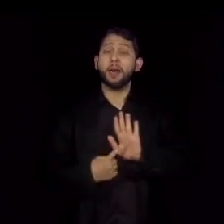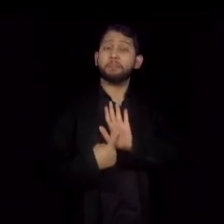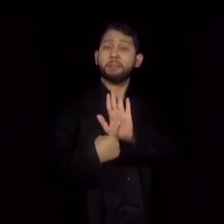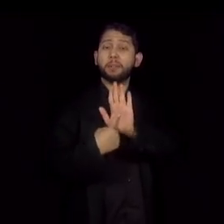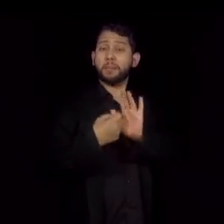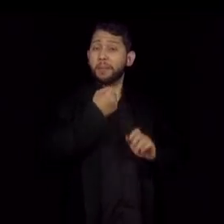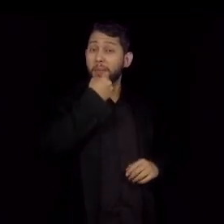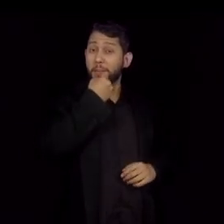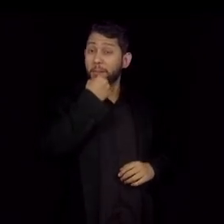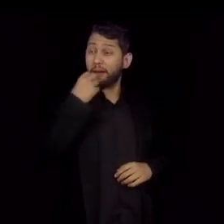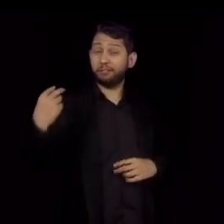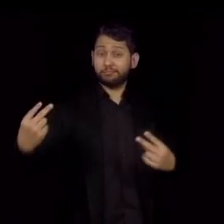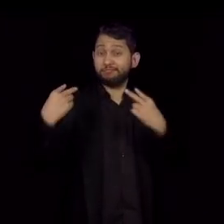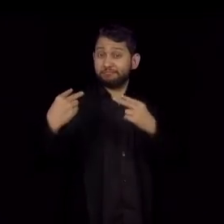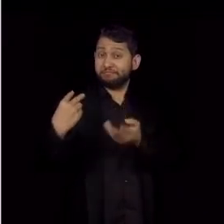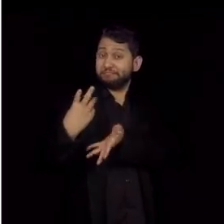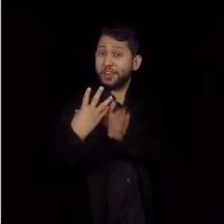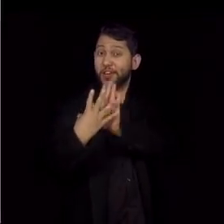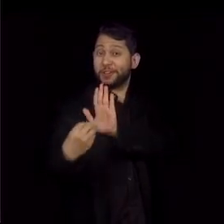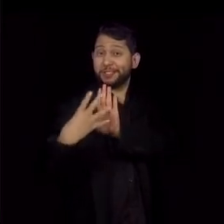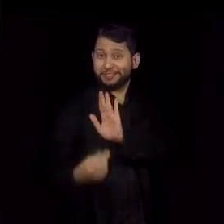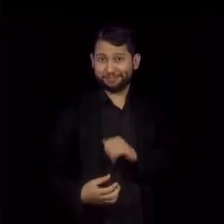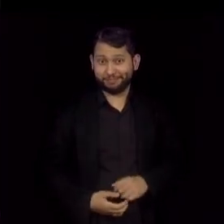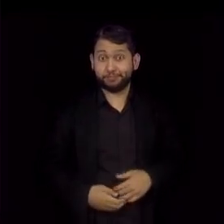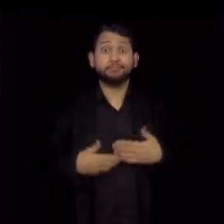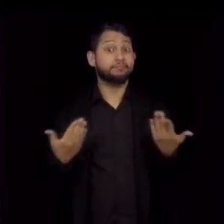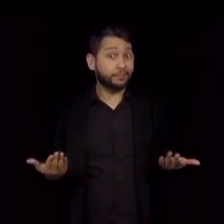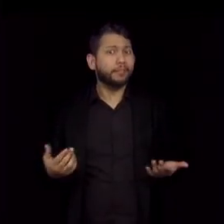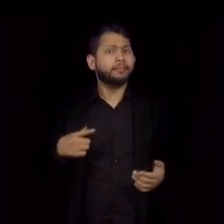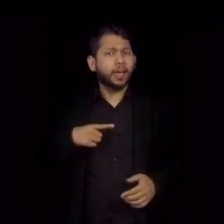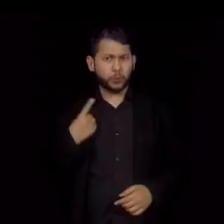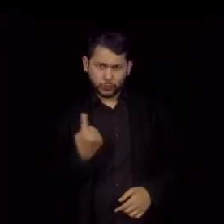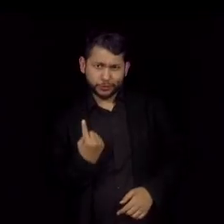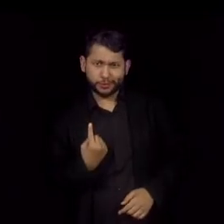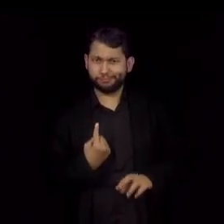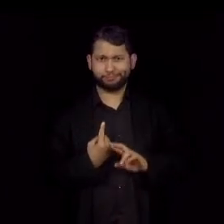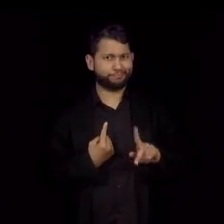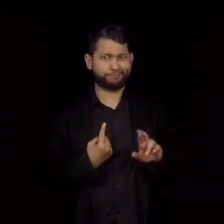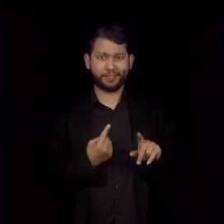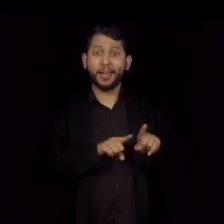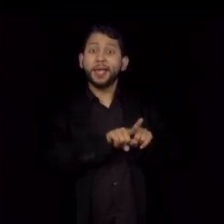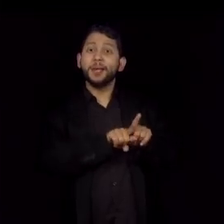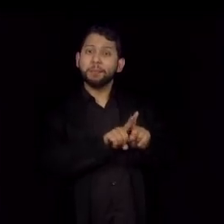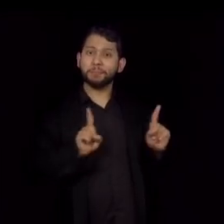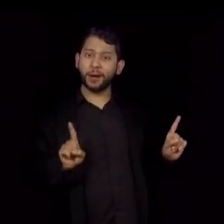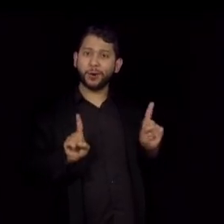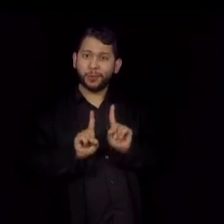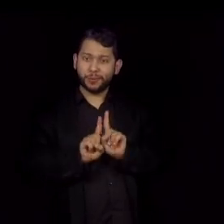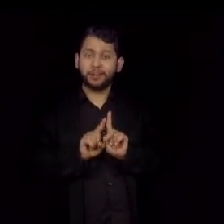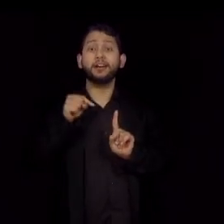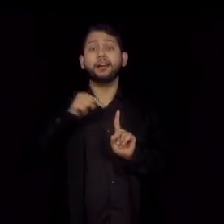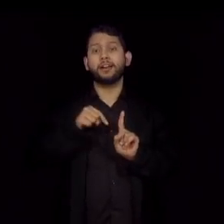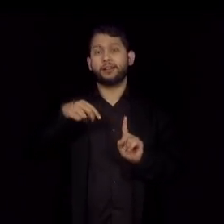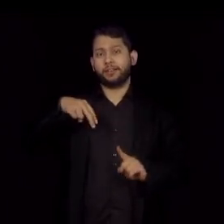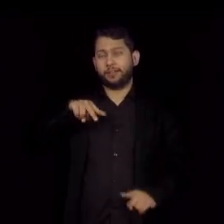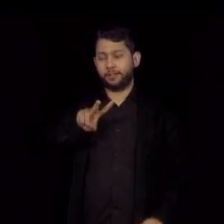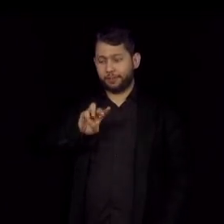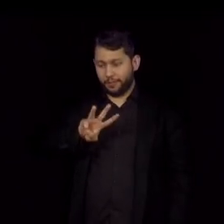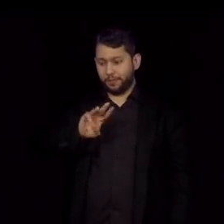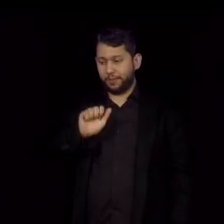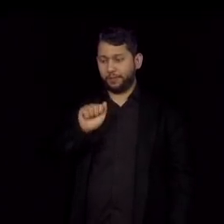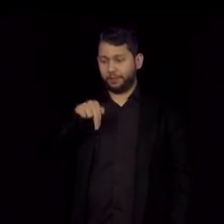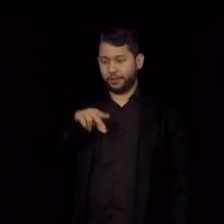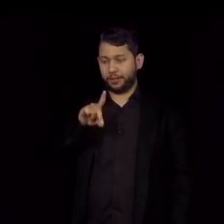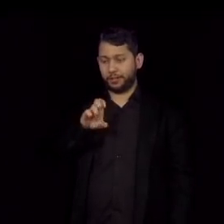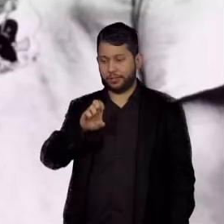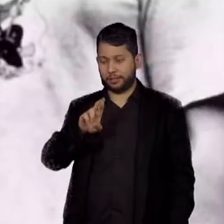apresentações. Para isso, contava com o apoio do seu irmão, Vanderbill, que acabou se tornando o